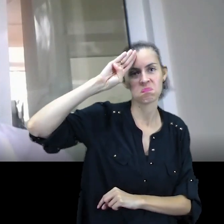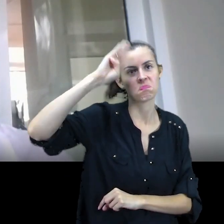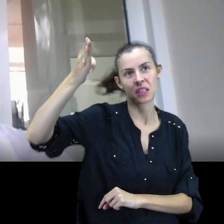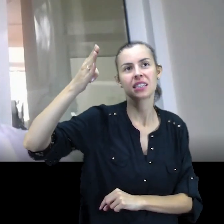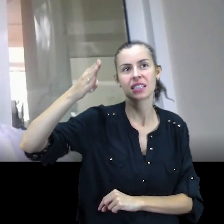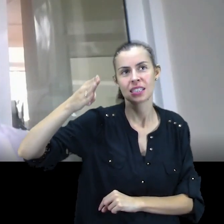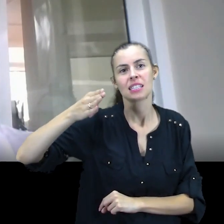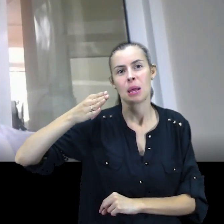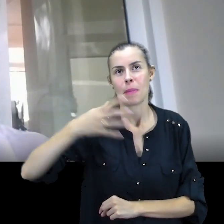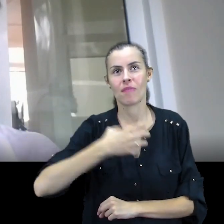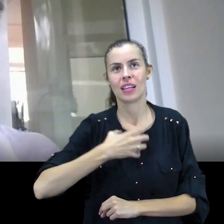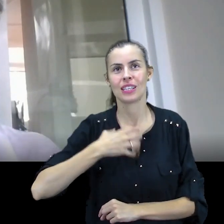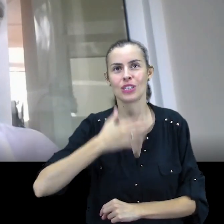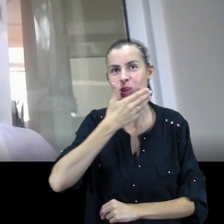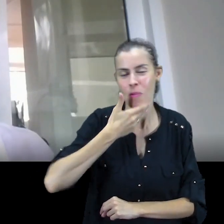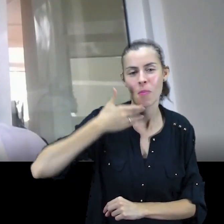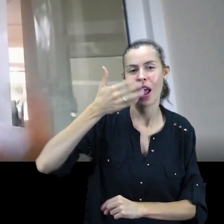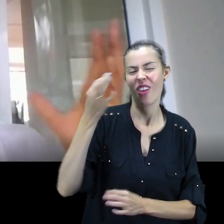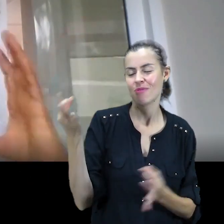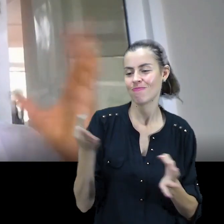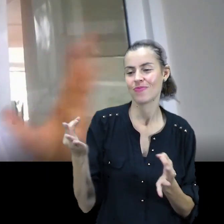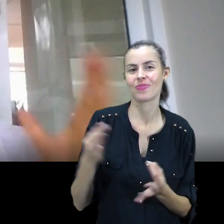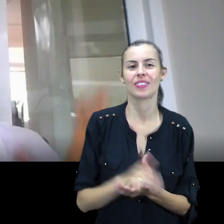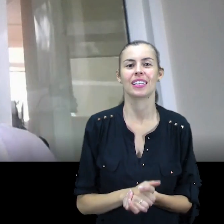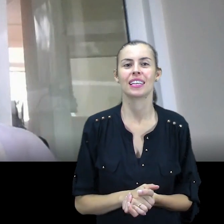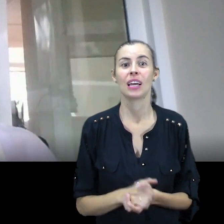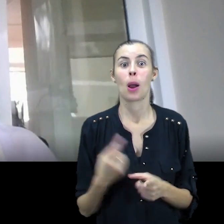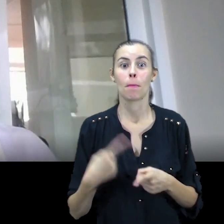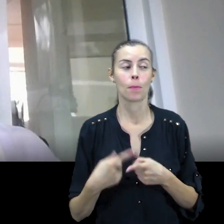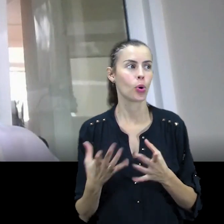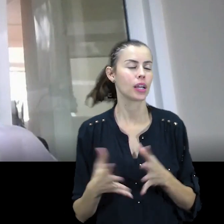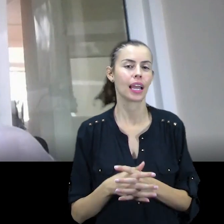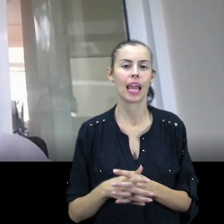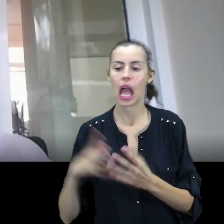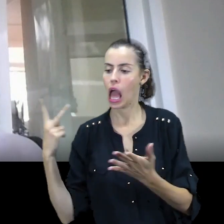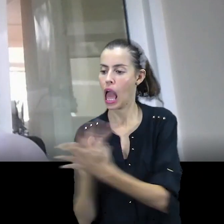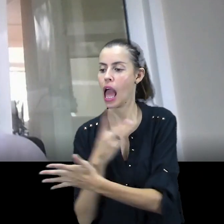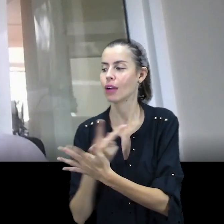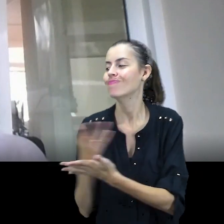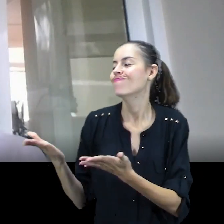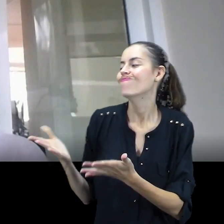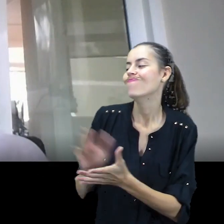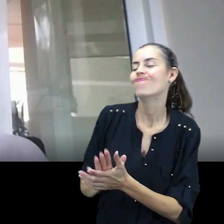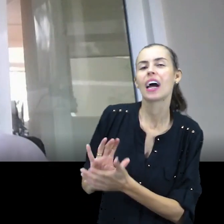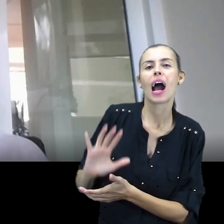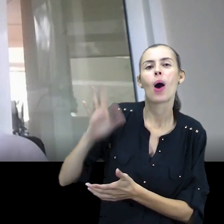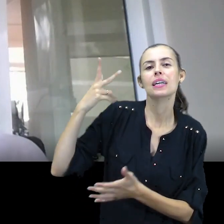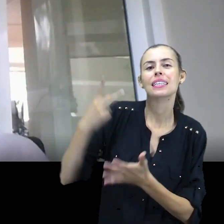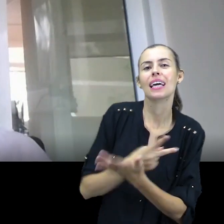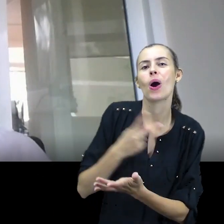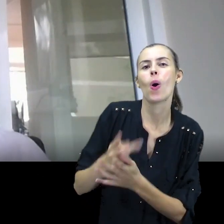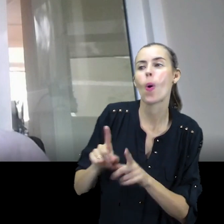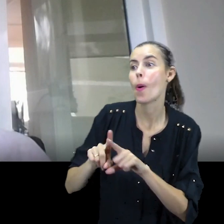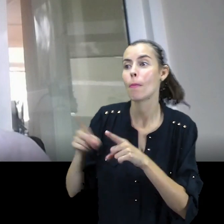os erros, às vezes, os equívocos, né, um já vai avisando o outro sobre os melhores caminhos, as